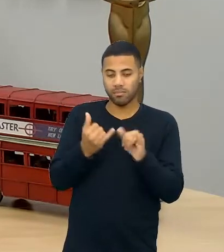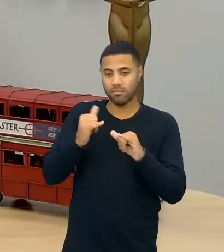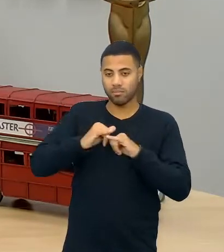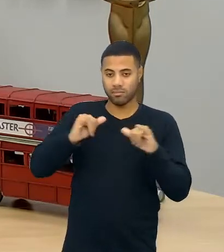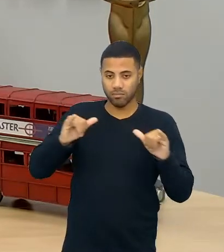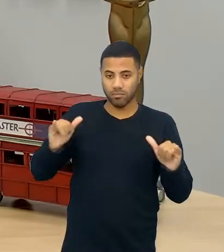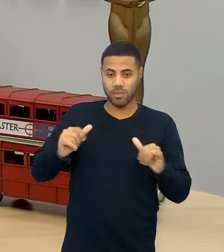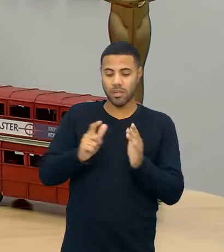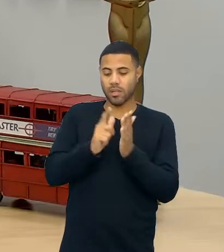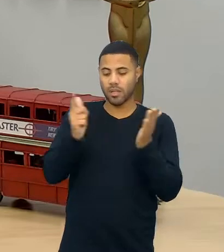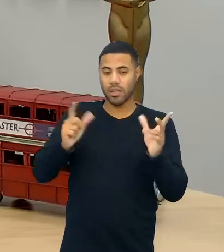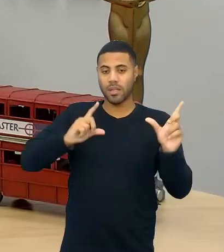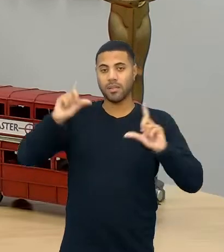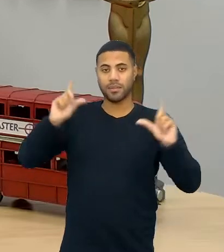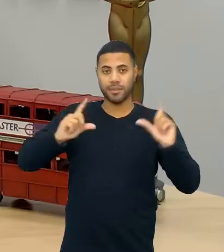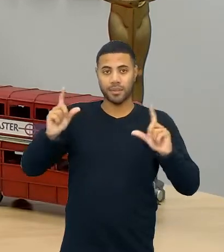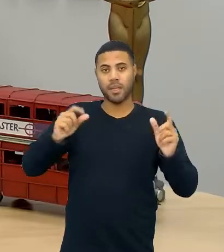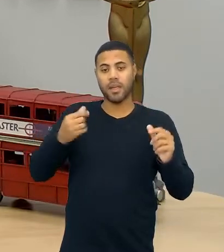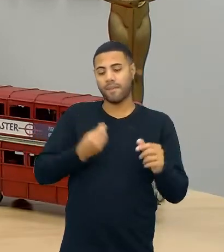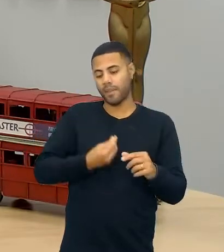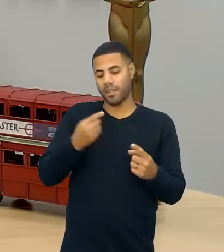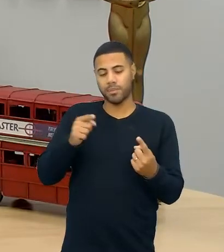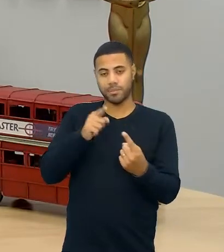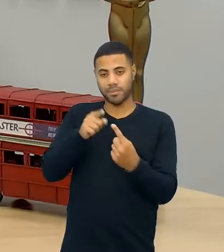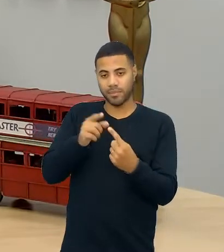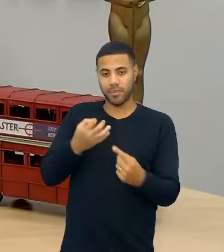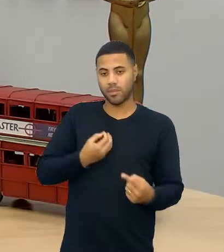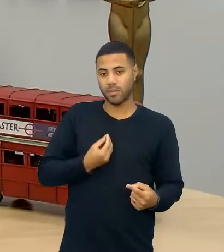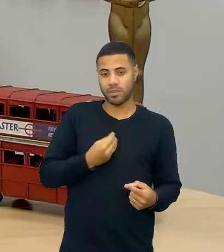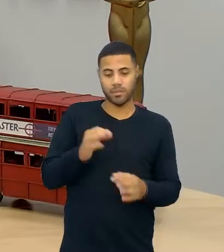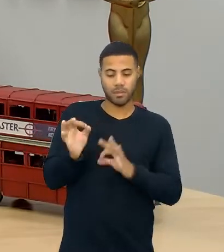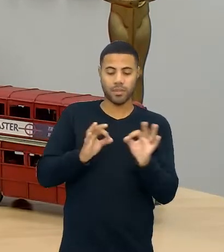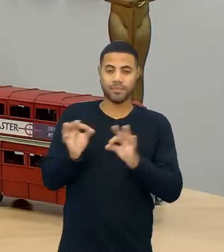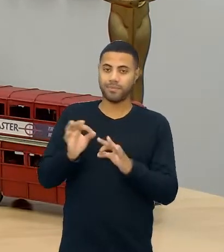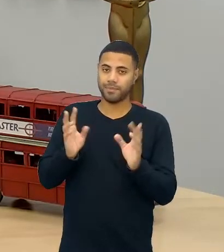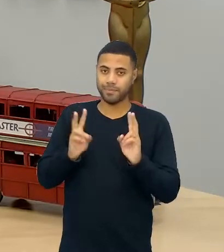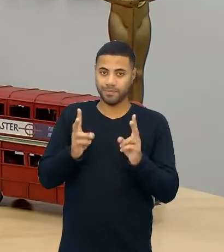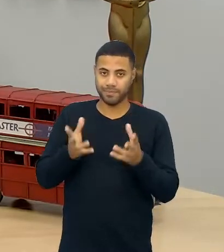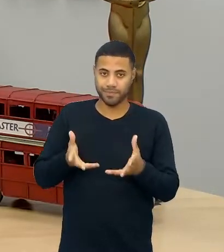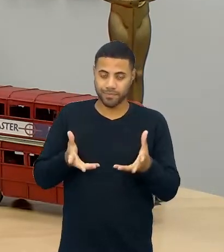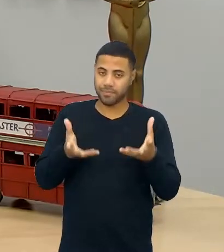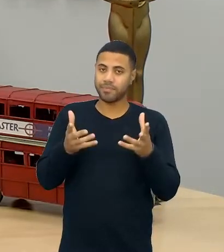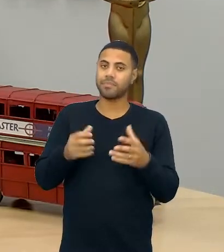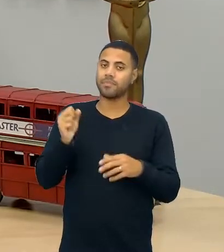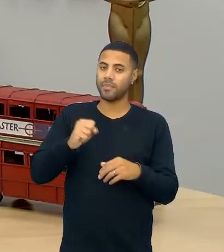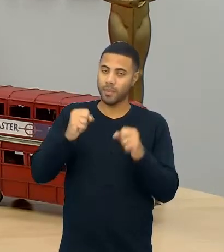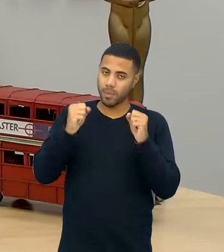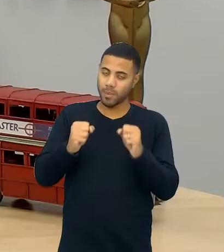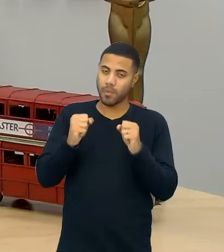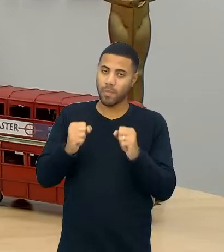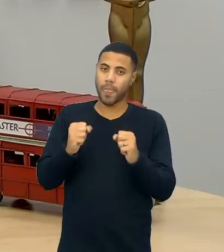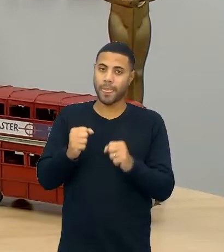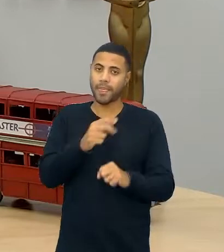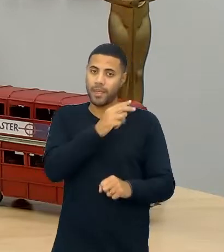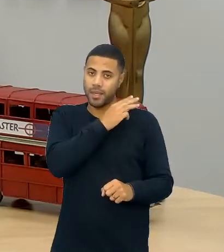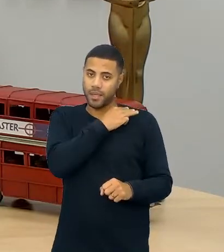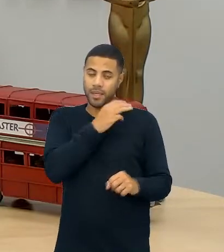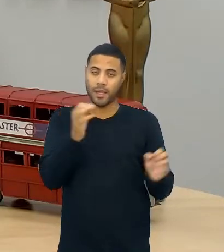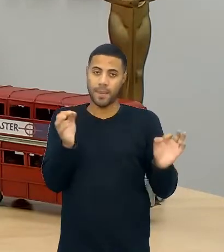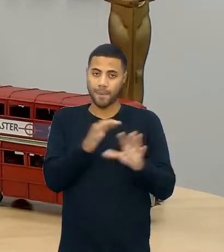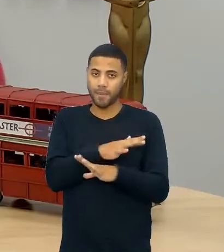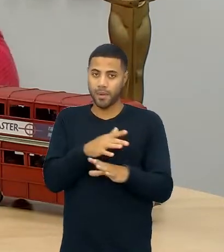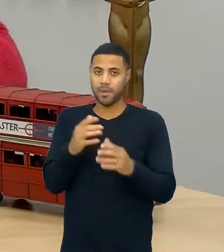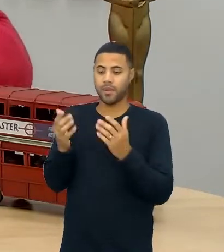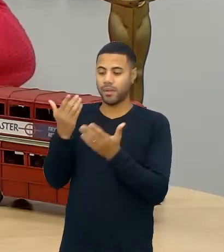a ver com o seu projeto de vida. E aí eu incentivo sempre o porquê não saírem aí do ensino médio e irem em